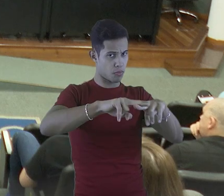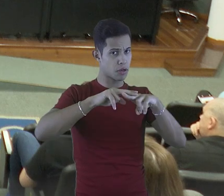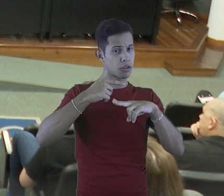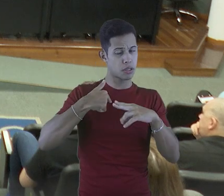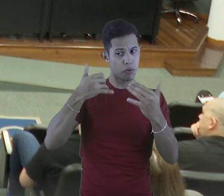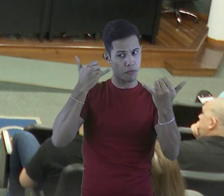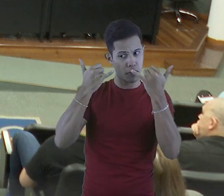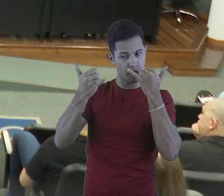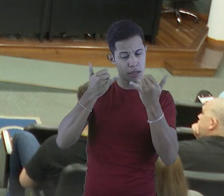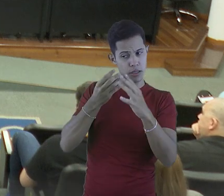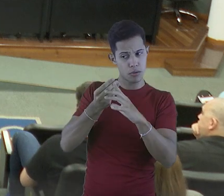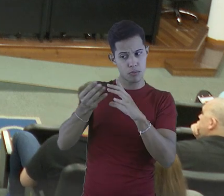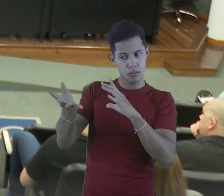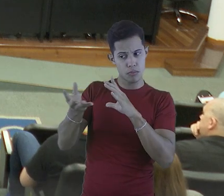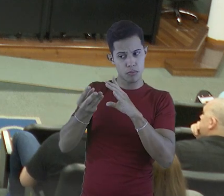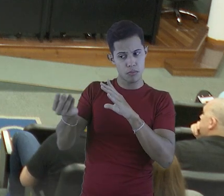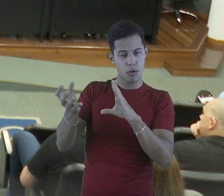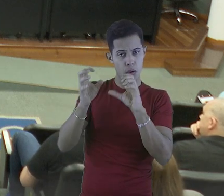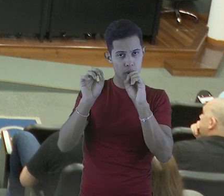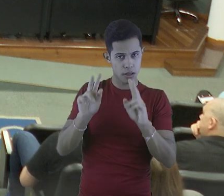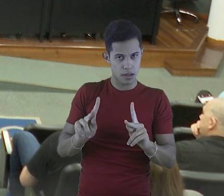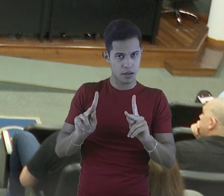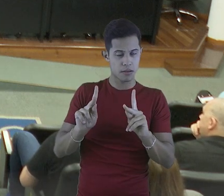é por isso que eu estou te mandando estas informações